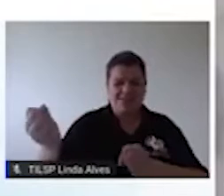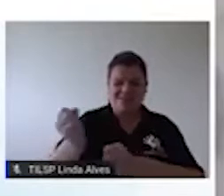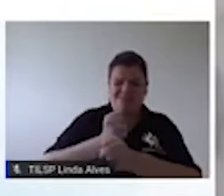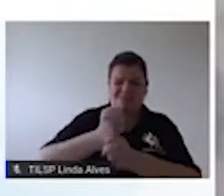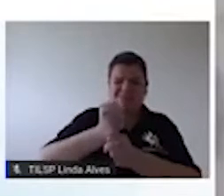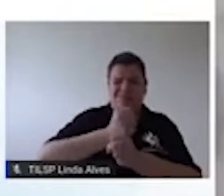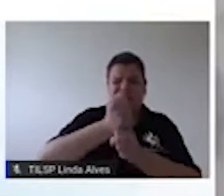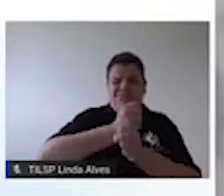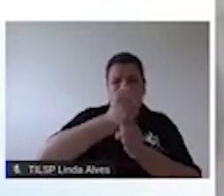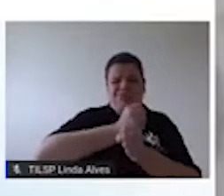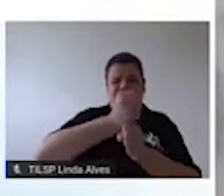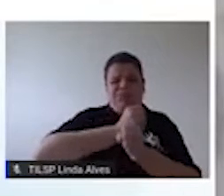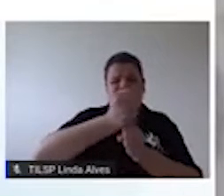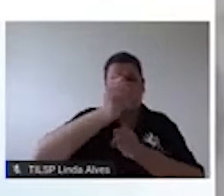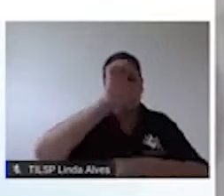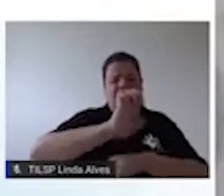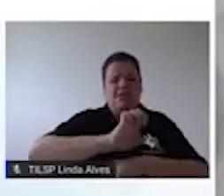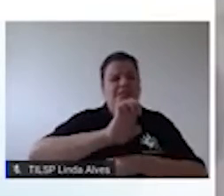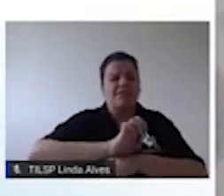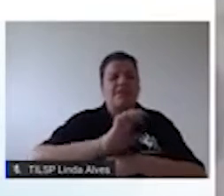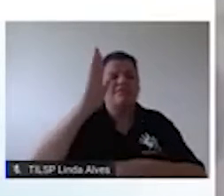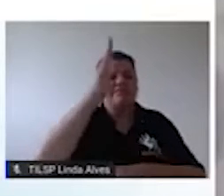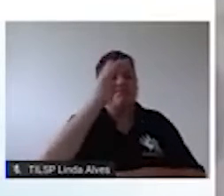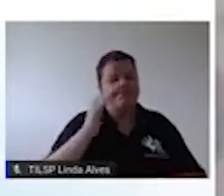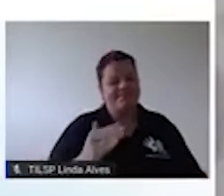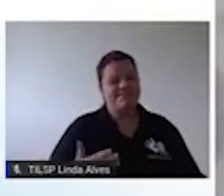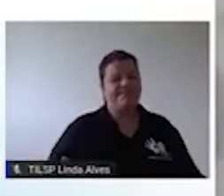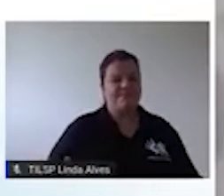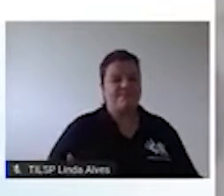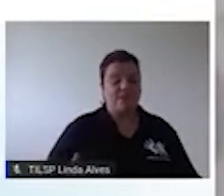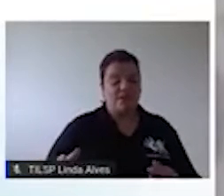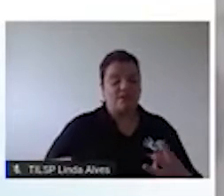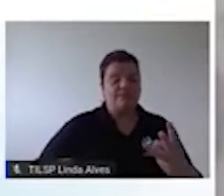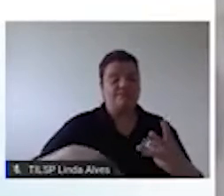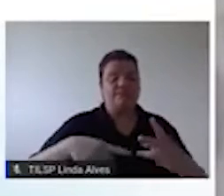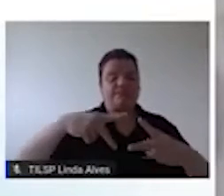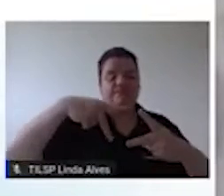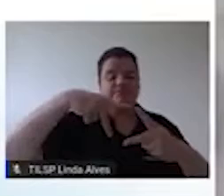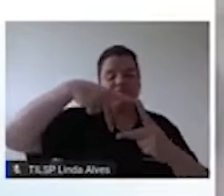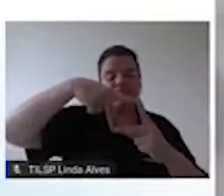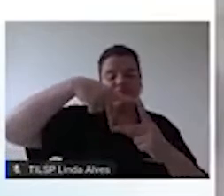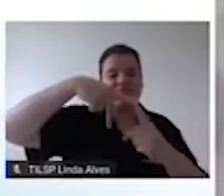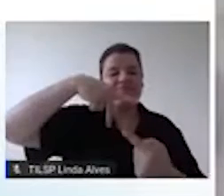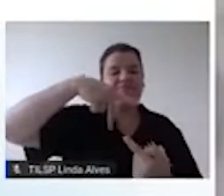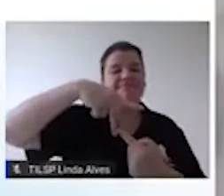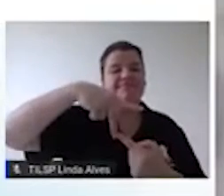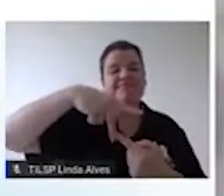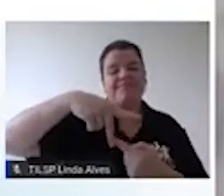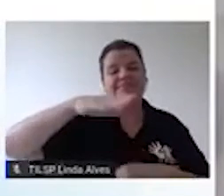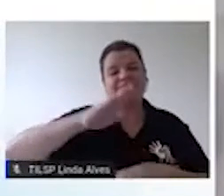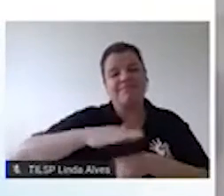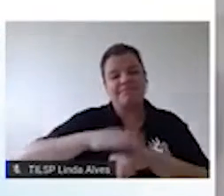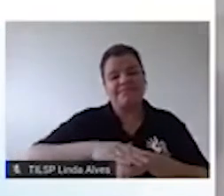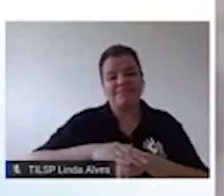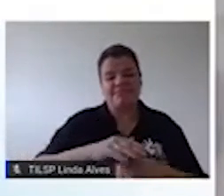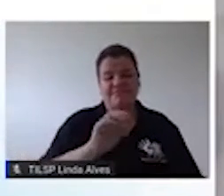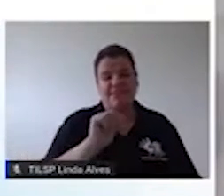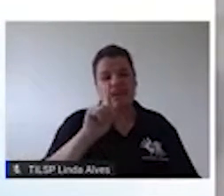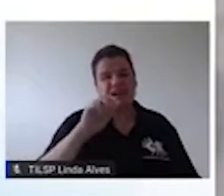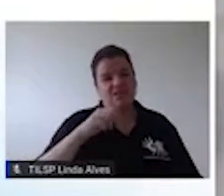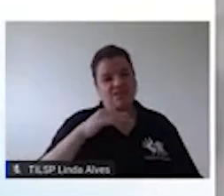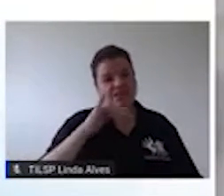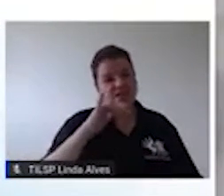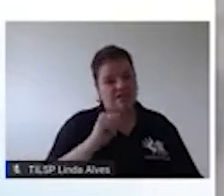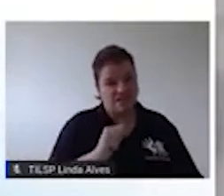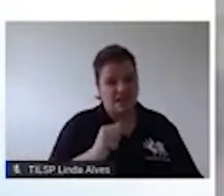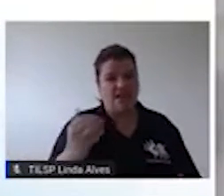Estado brasileiro, num sentido amplo. Né? E o quarto vértice é uma agência reguladora, que é muito mais recente, ela